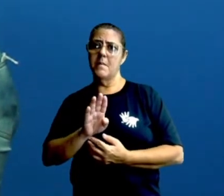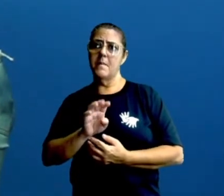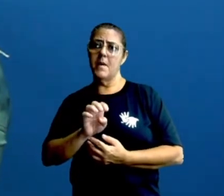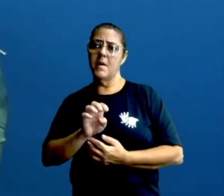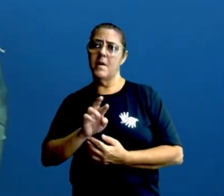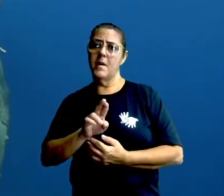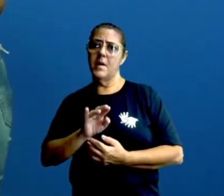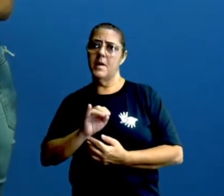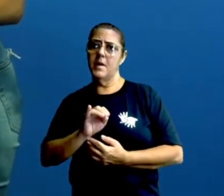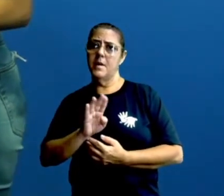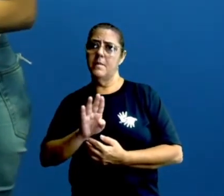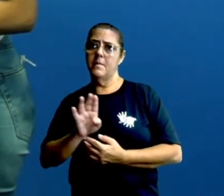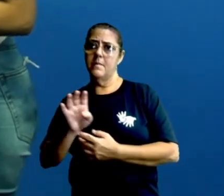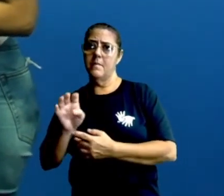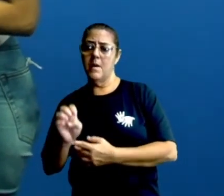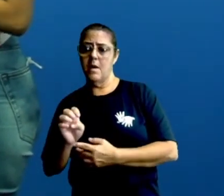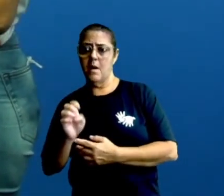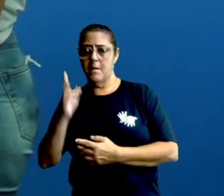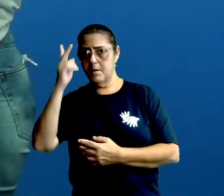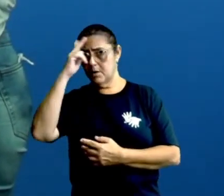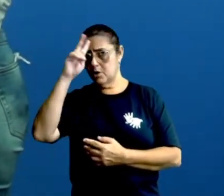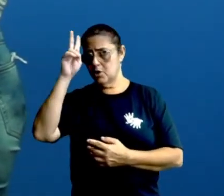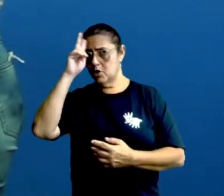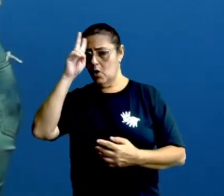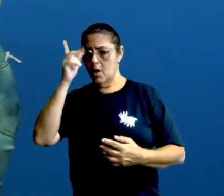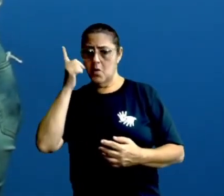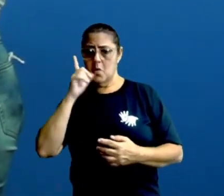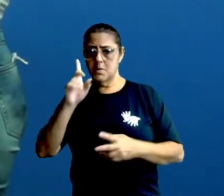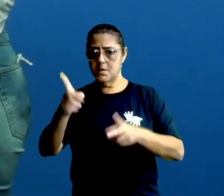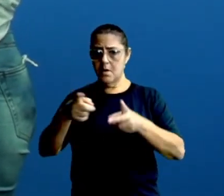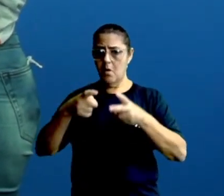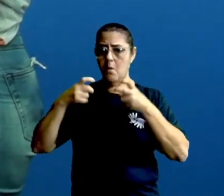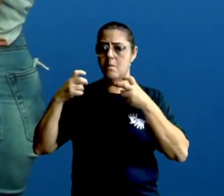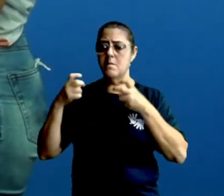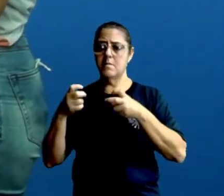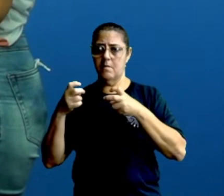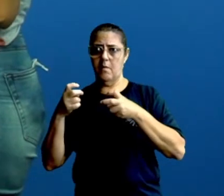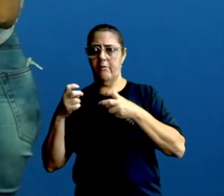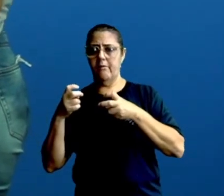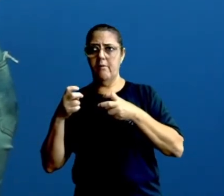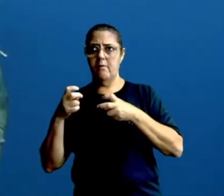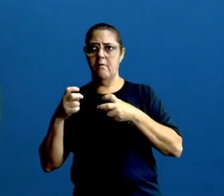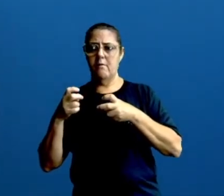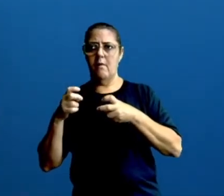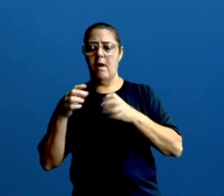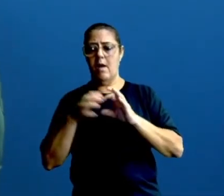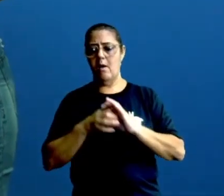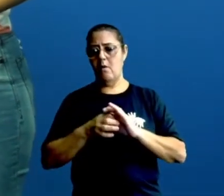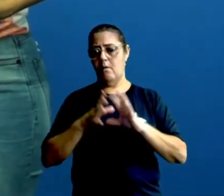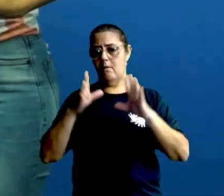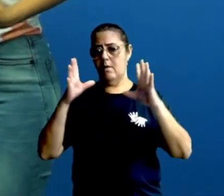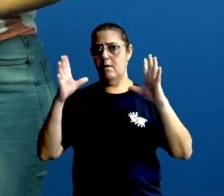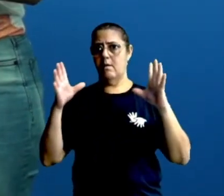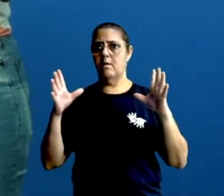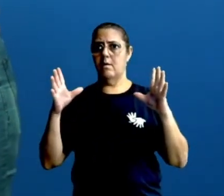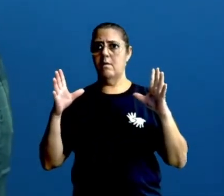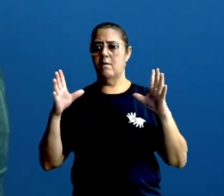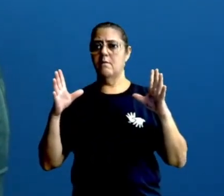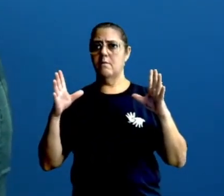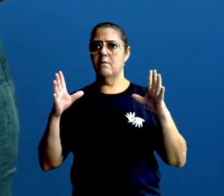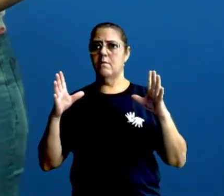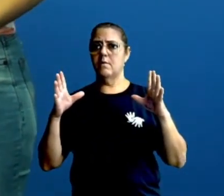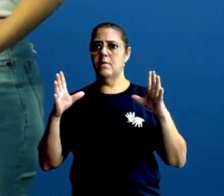que os historiadores conseguem observar que é uma independência, ou forja